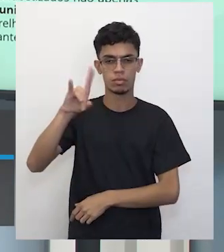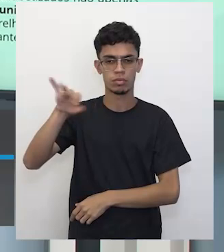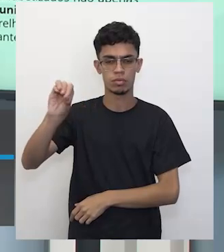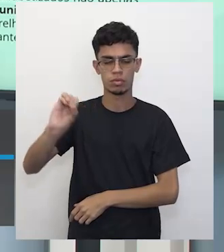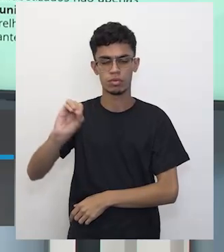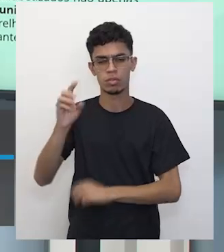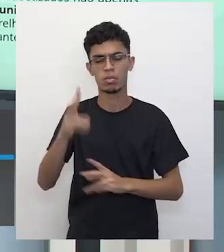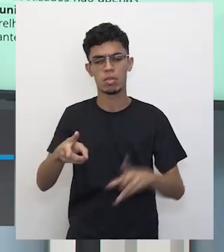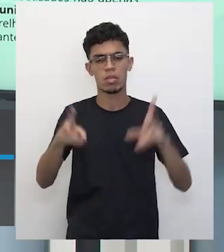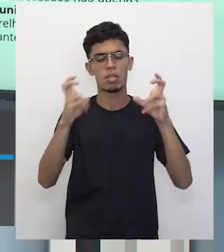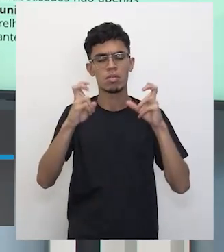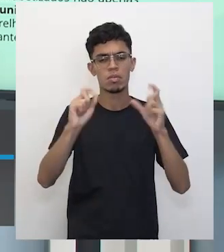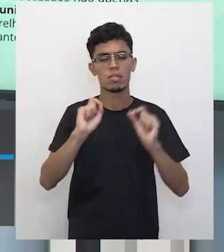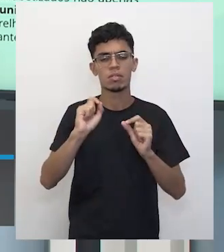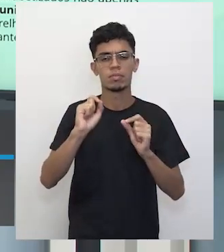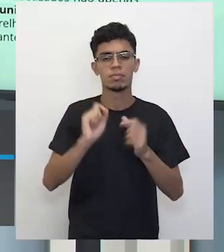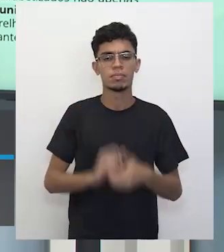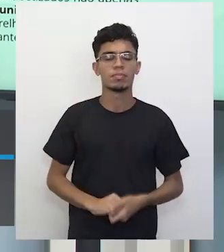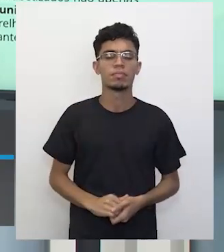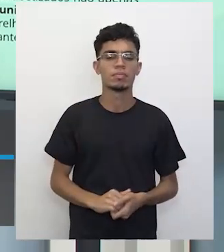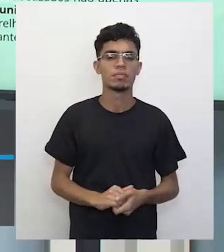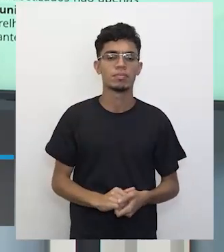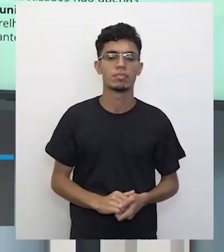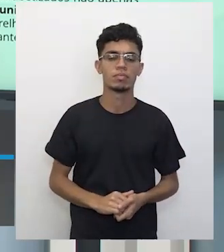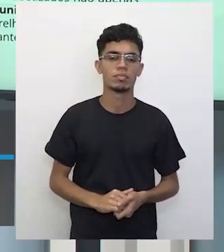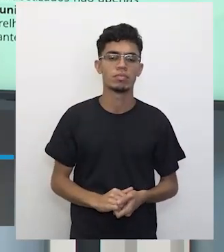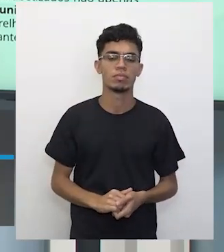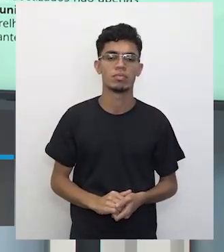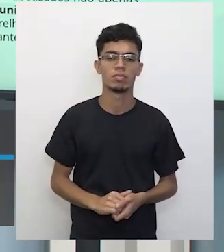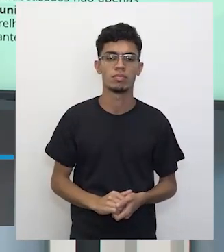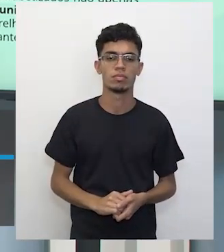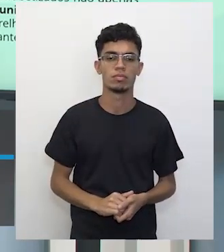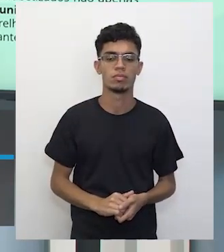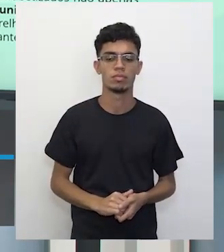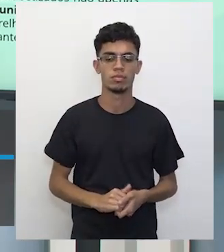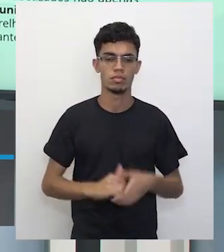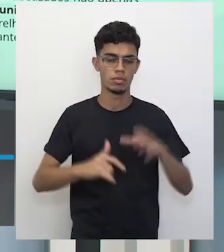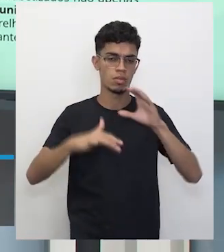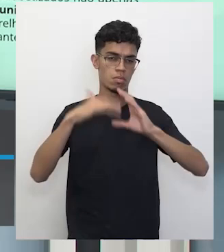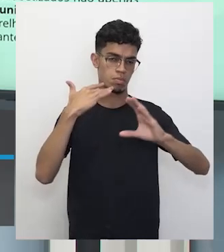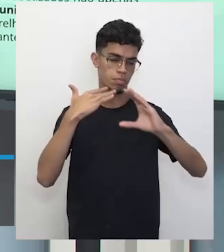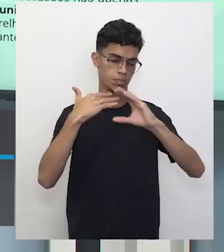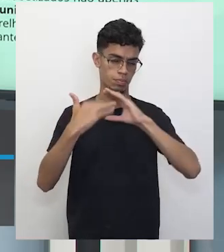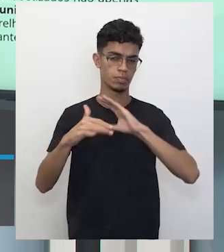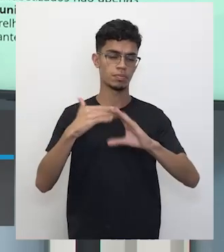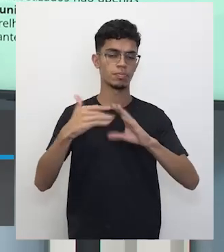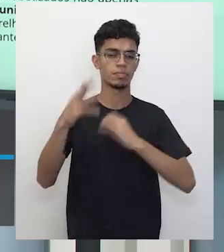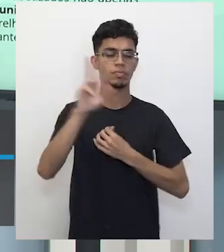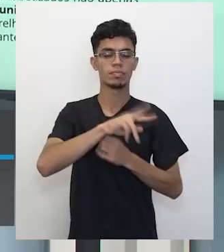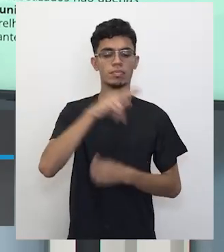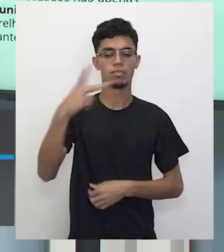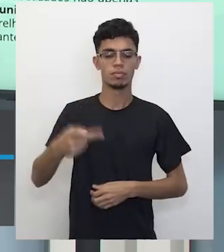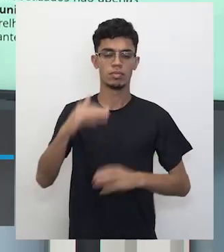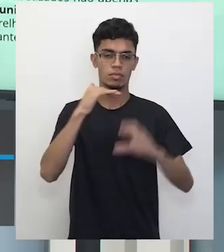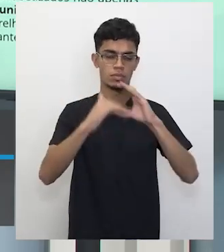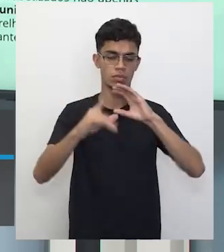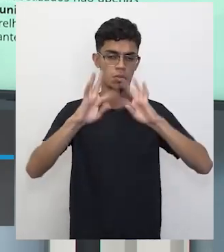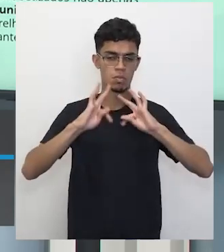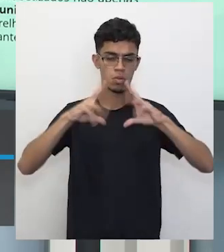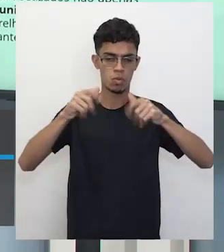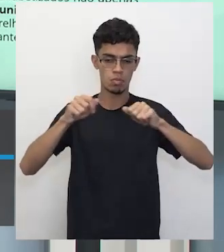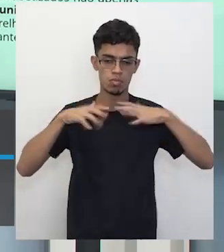Veja, um determinado detentor de um grande meio de comunicação transmitia uma mensagem para